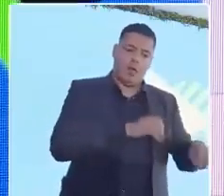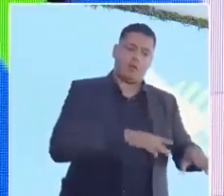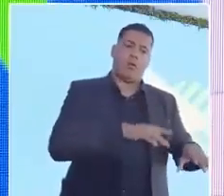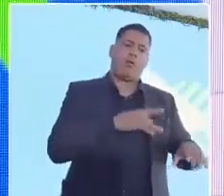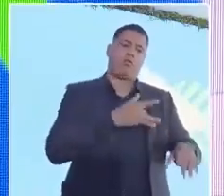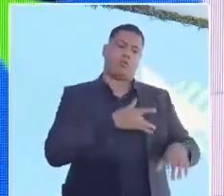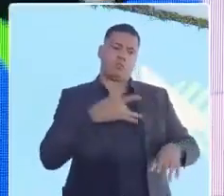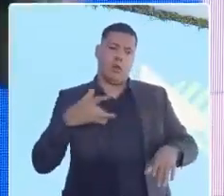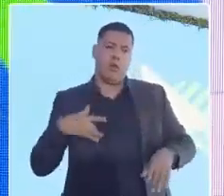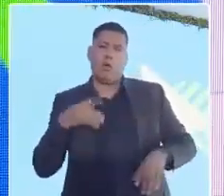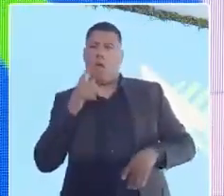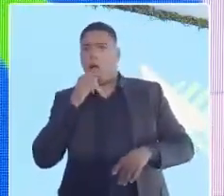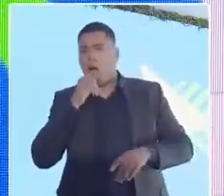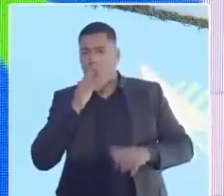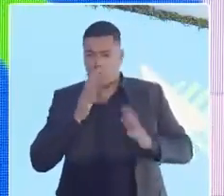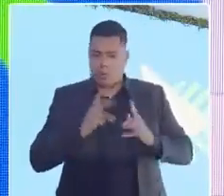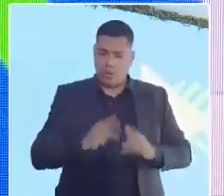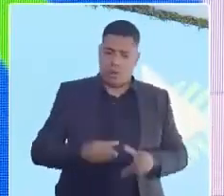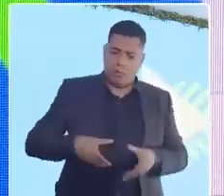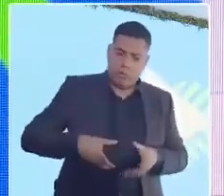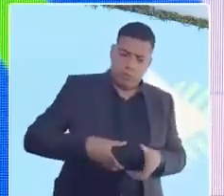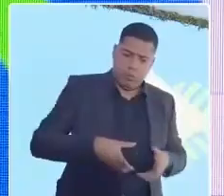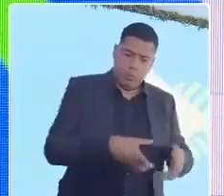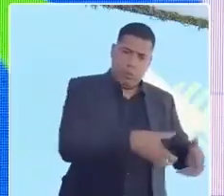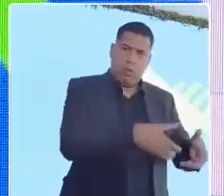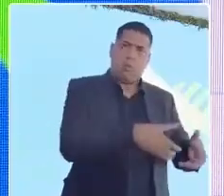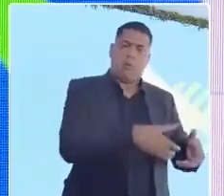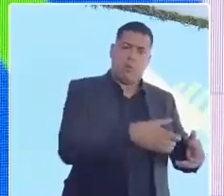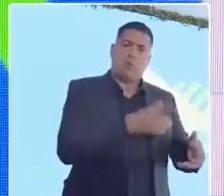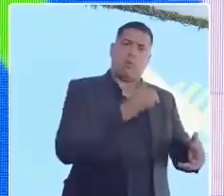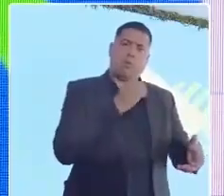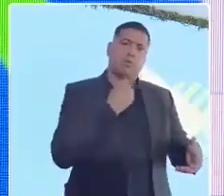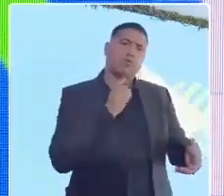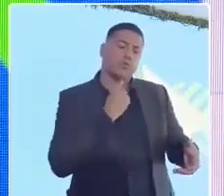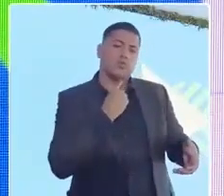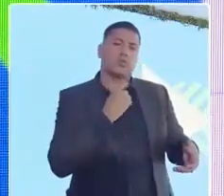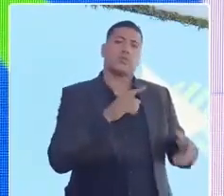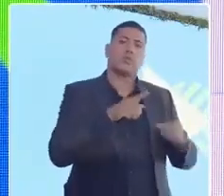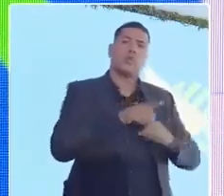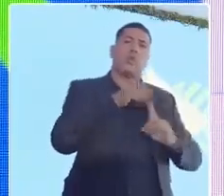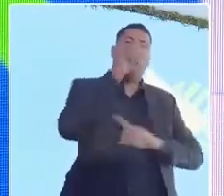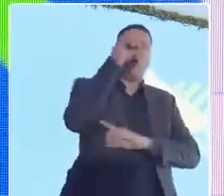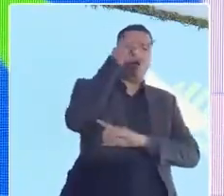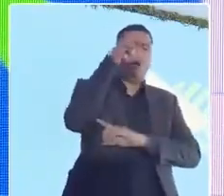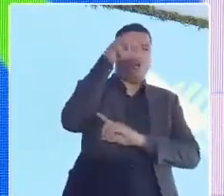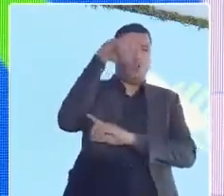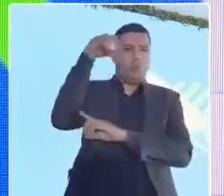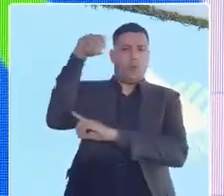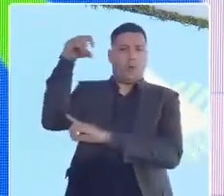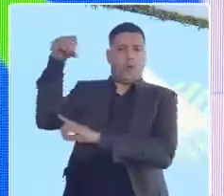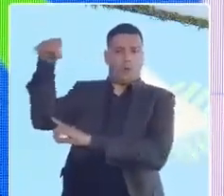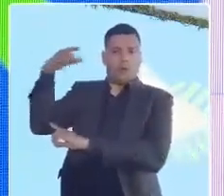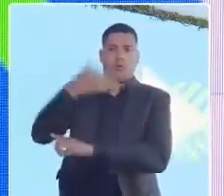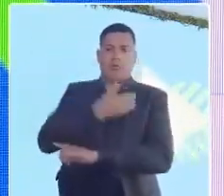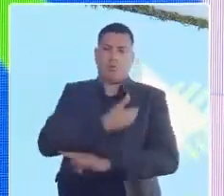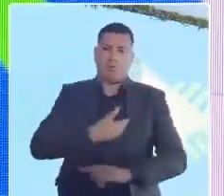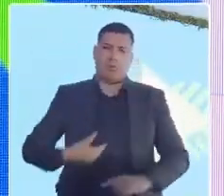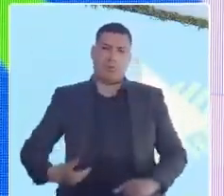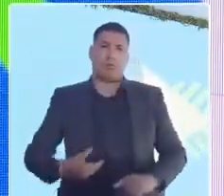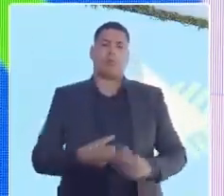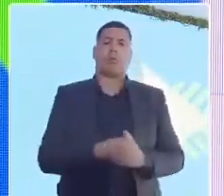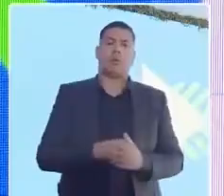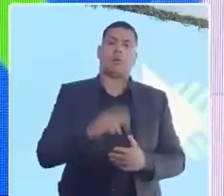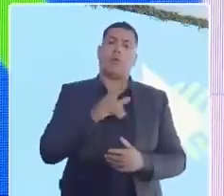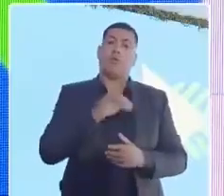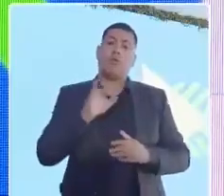saneamento iluminação pública que deve gerar mais de 7,8 bilhões de investimentos privados